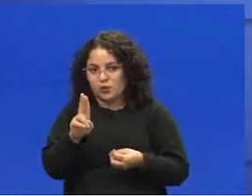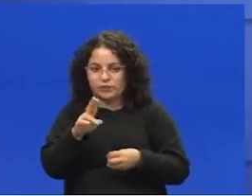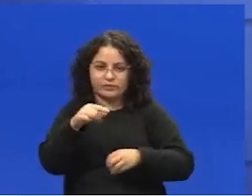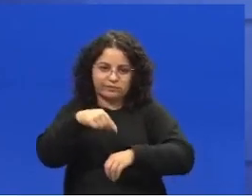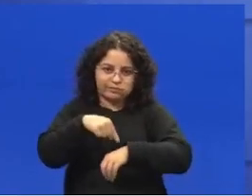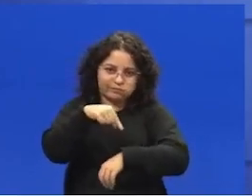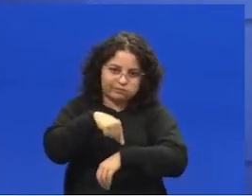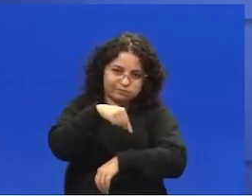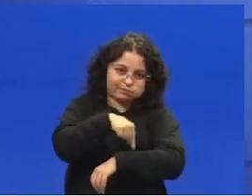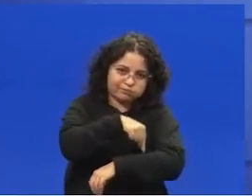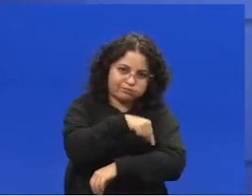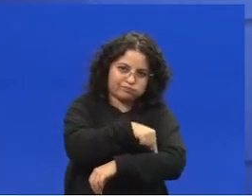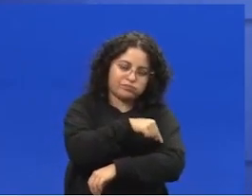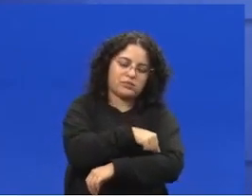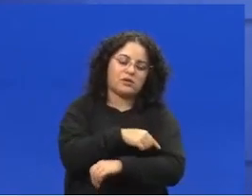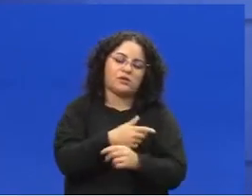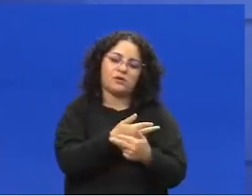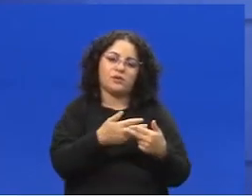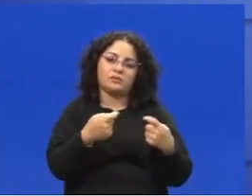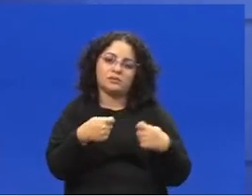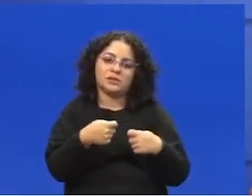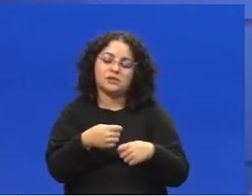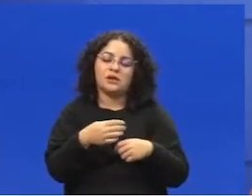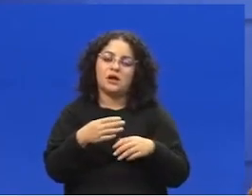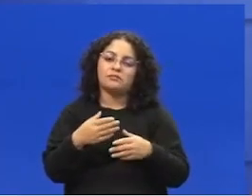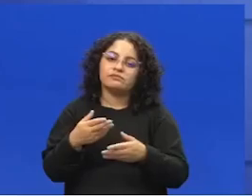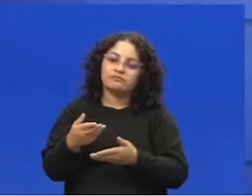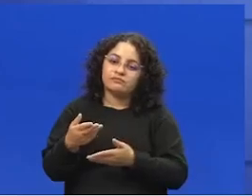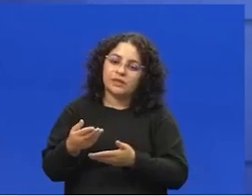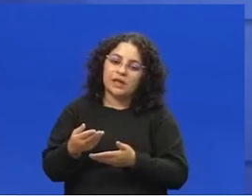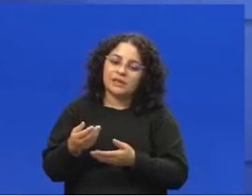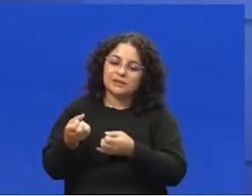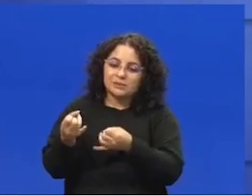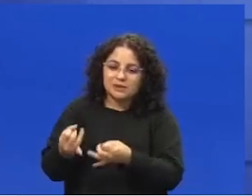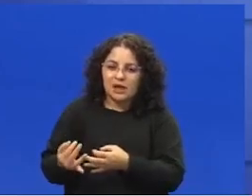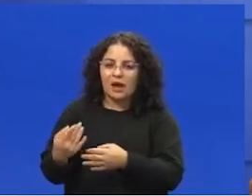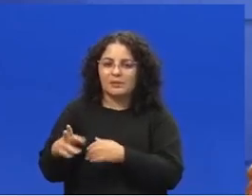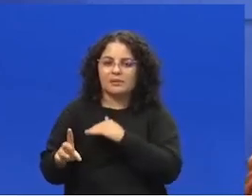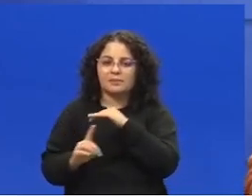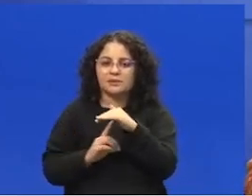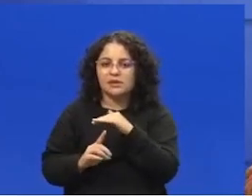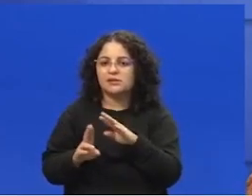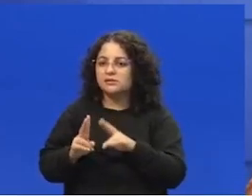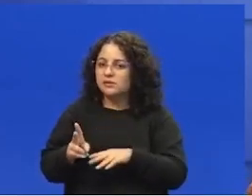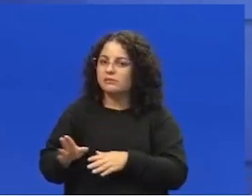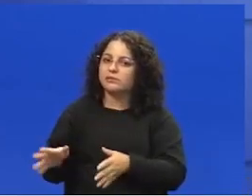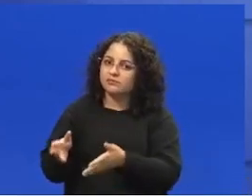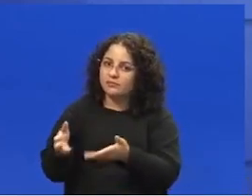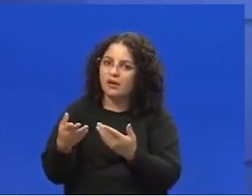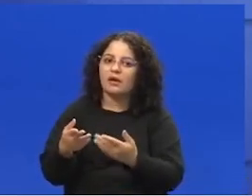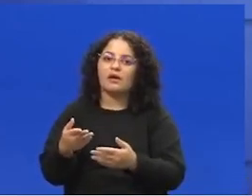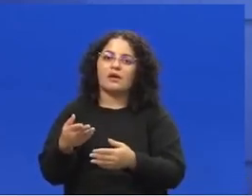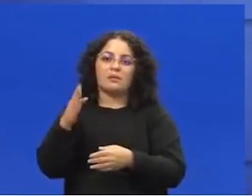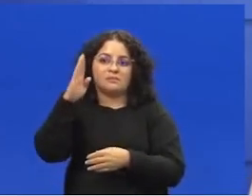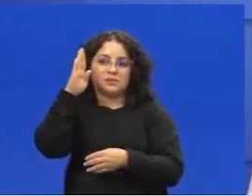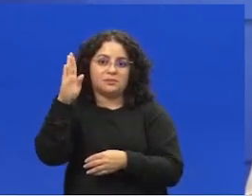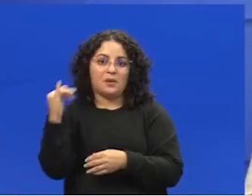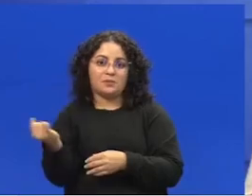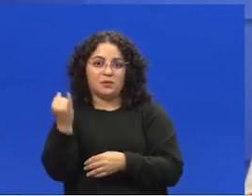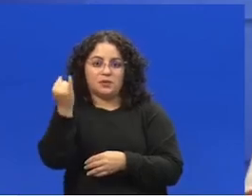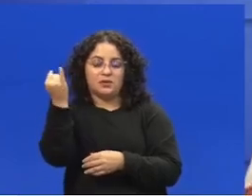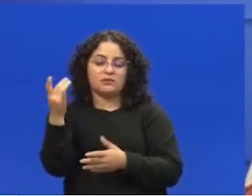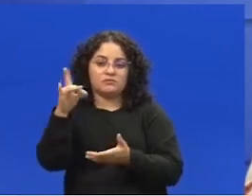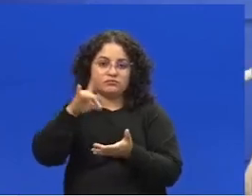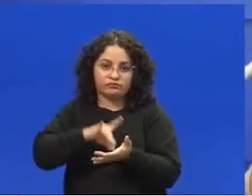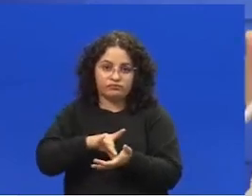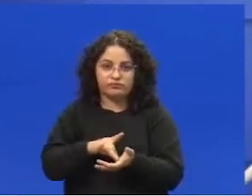fixador. Então, algo que nós temos que trabalhar muito com o paciente e sempre estimular para a parte importante, para a parte